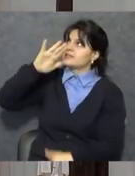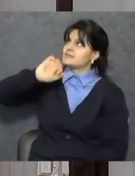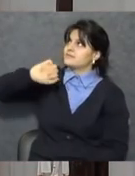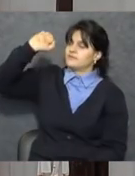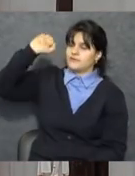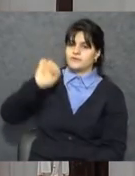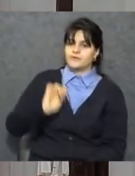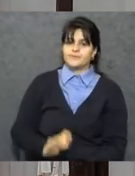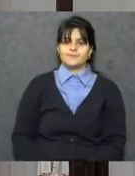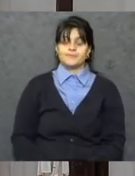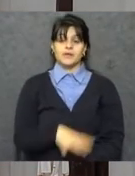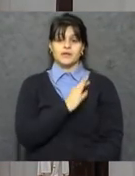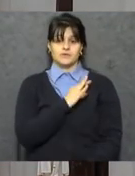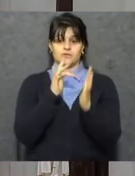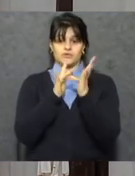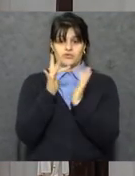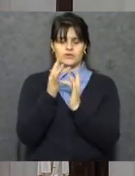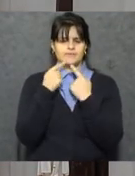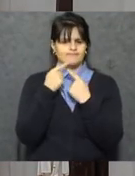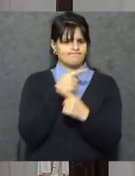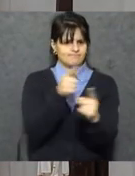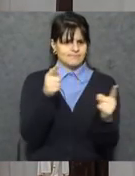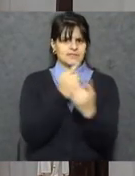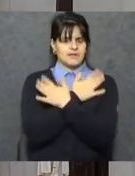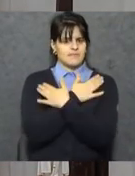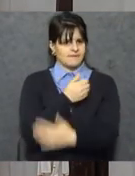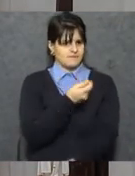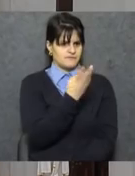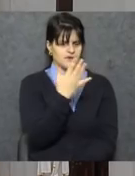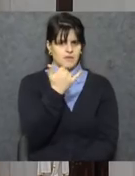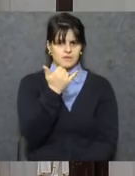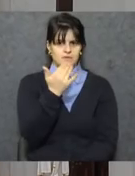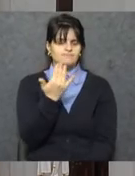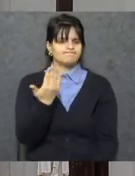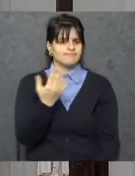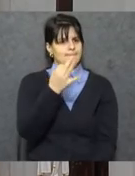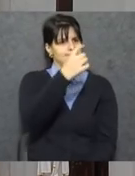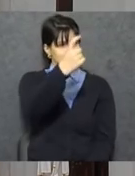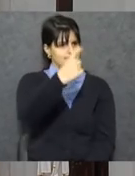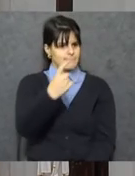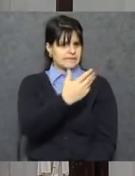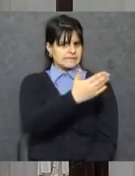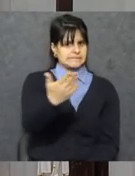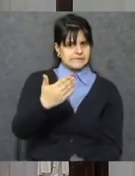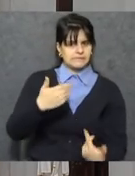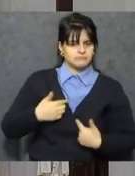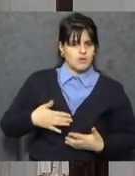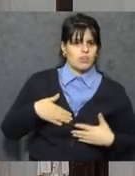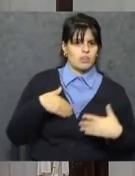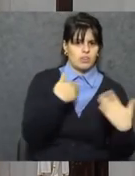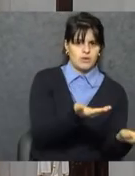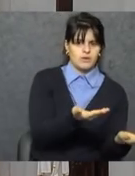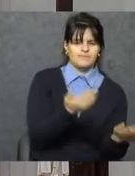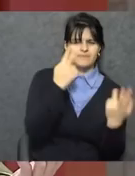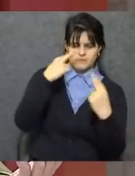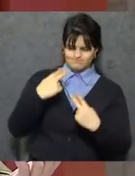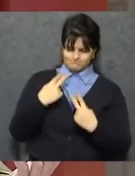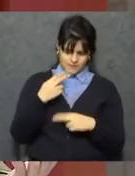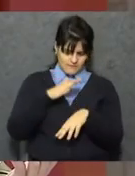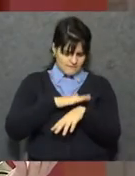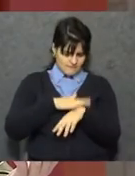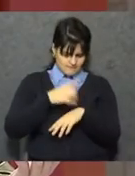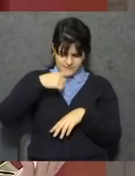Senhor Jesus Cristo, que disseste aos vossos apóstolos: deixo-vos a paz, dou-vos a minha paz, não olheis aos nossos pecados, mas à